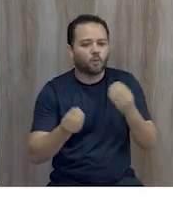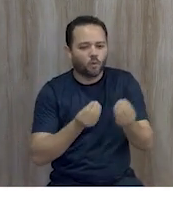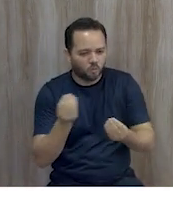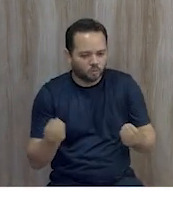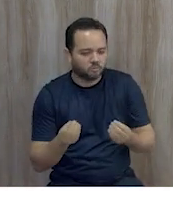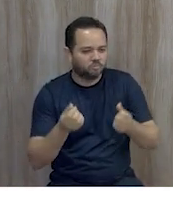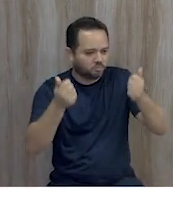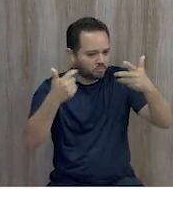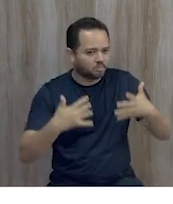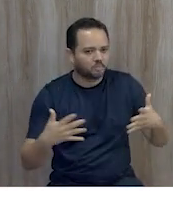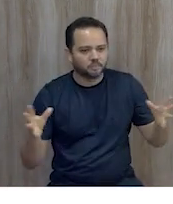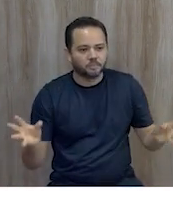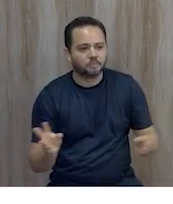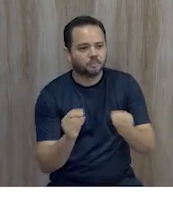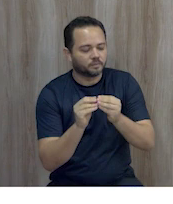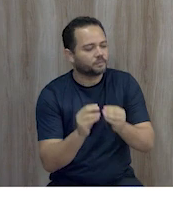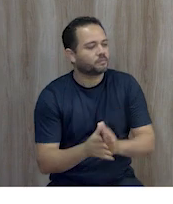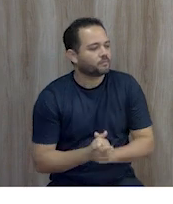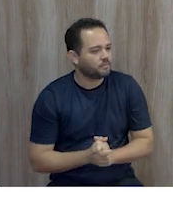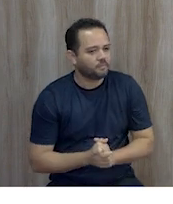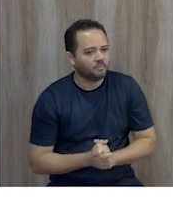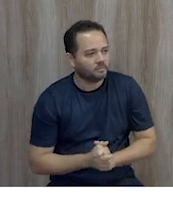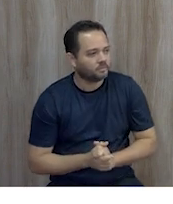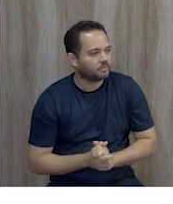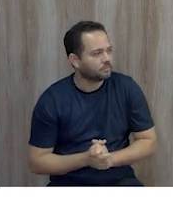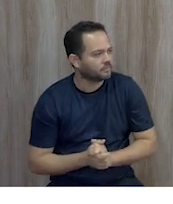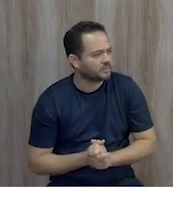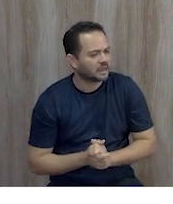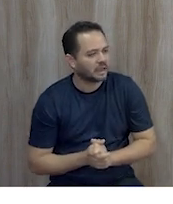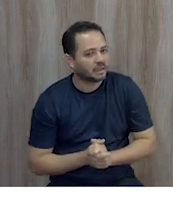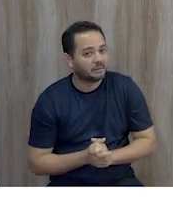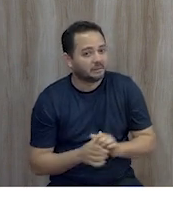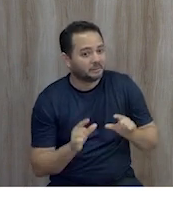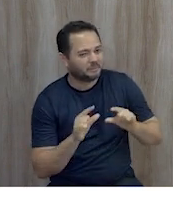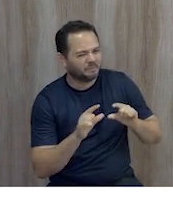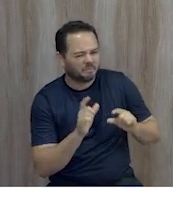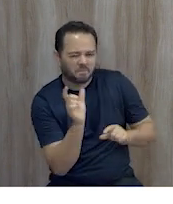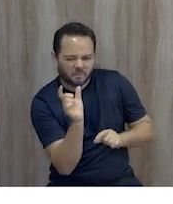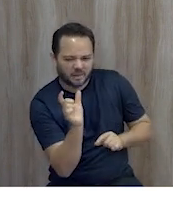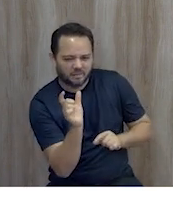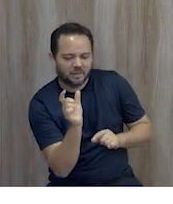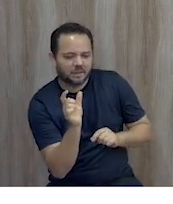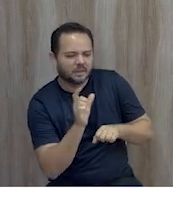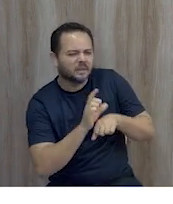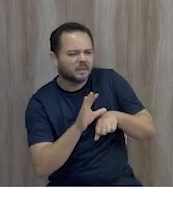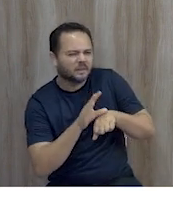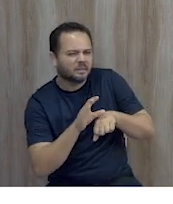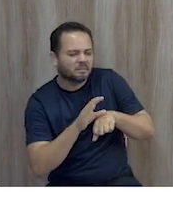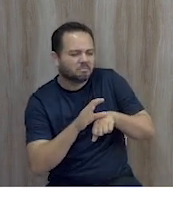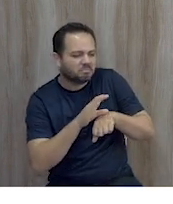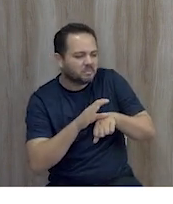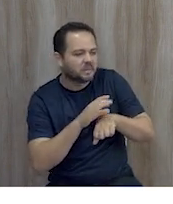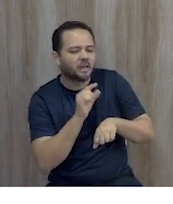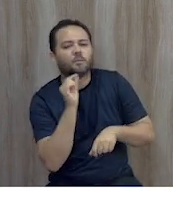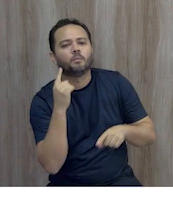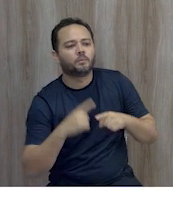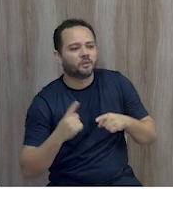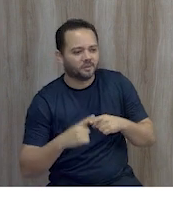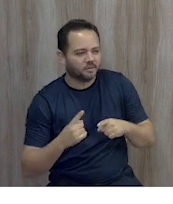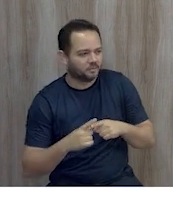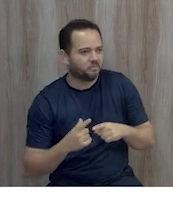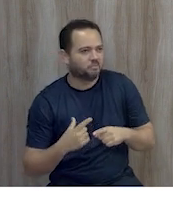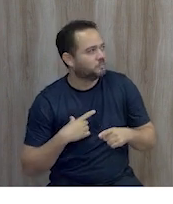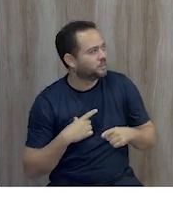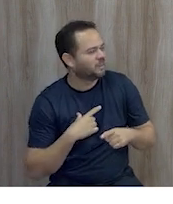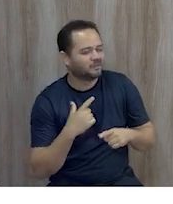tá? Bom, eu coloquei plástica em cinza porque eu acho que ela ganhou força entre os pares, né, entre os